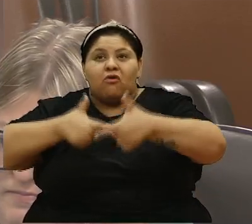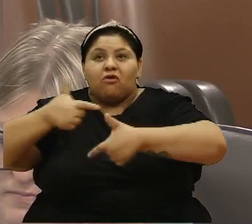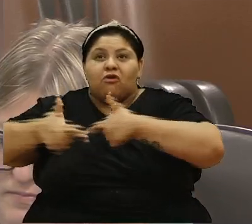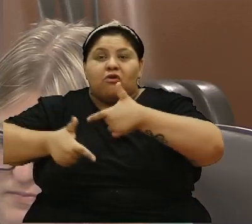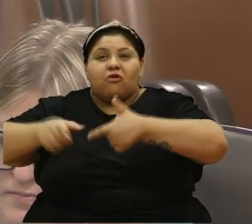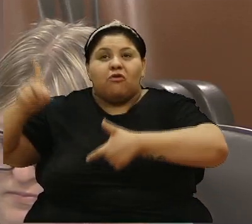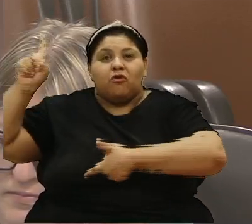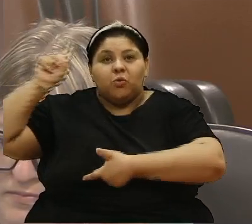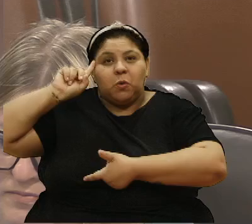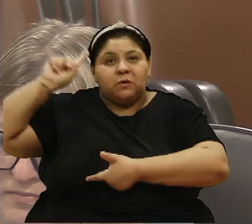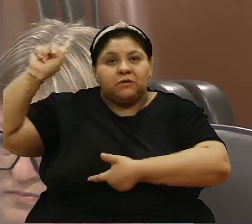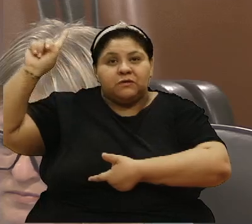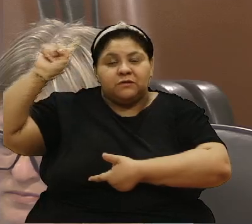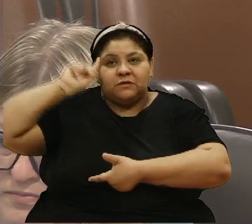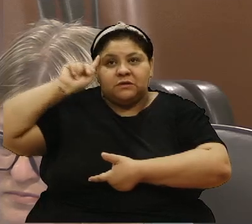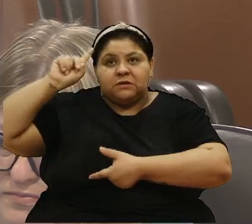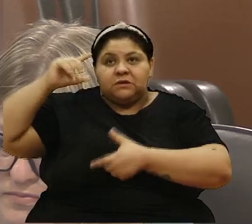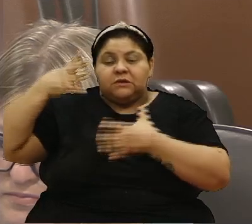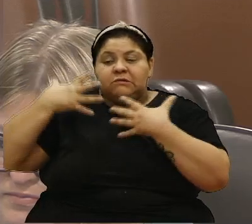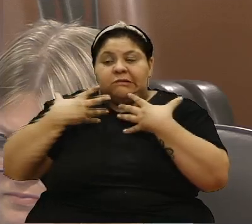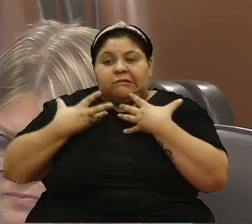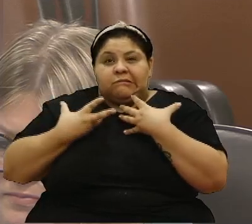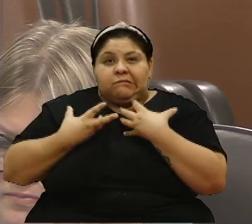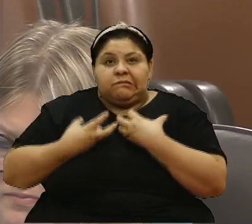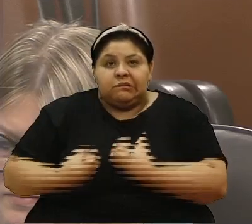os dias exaustos,